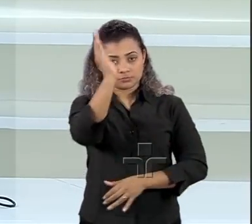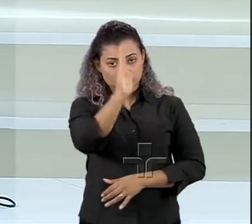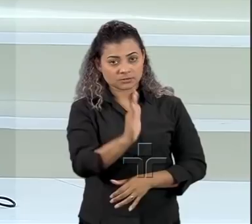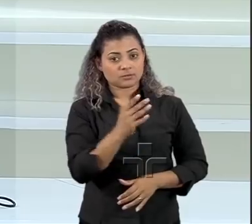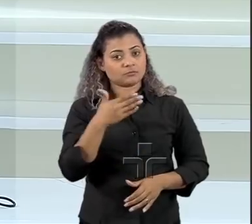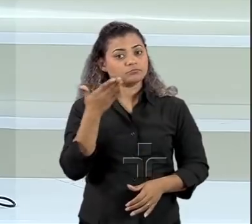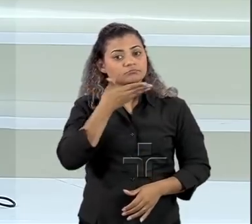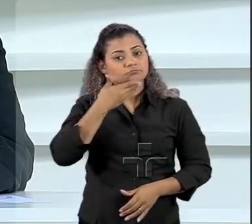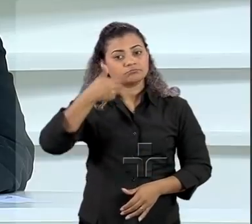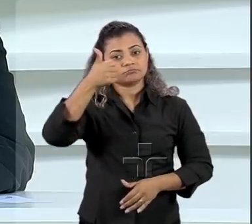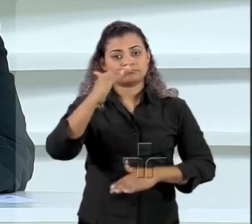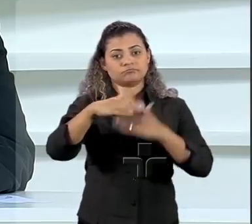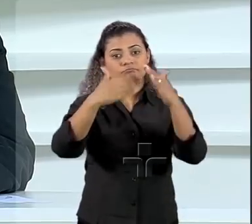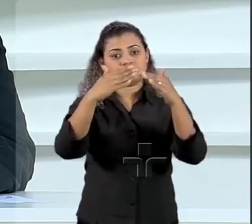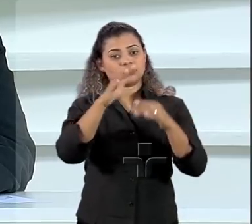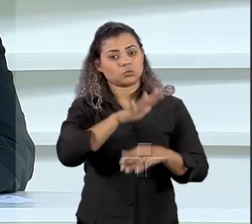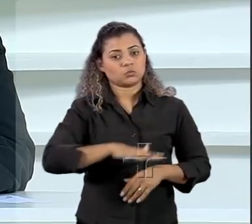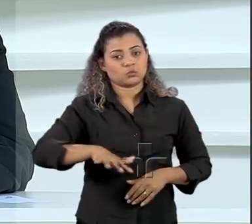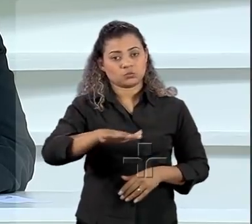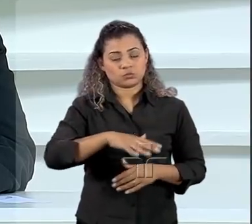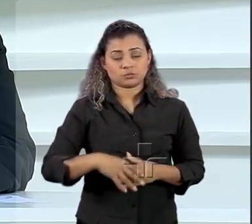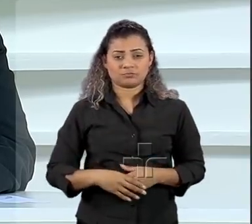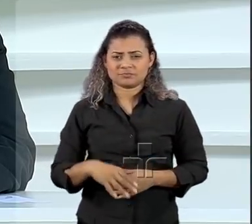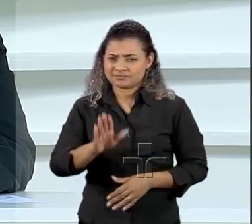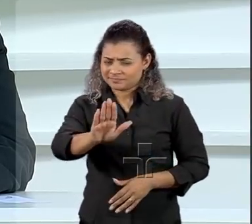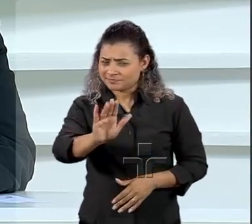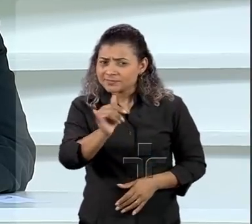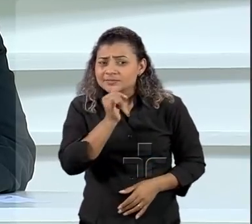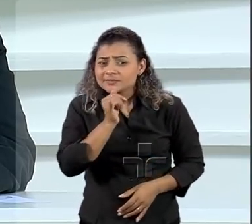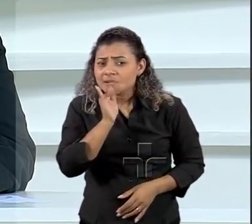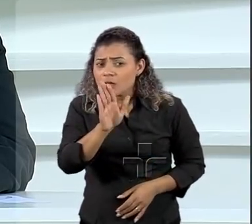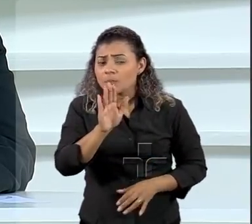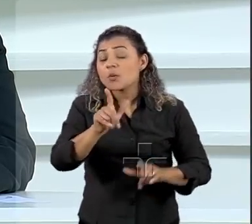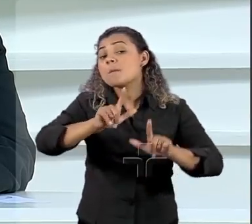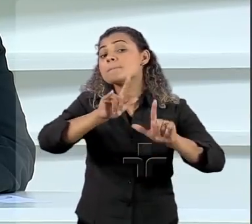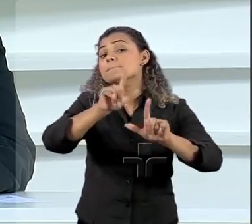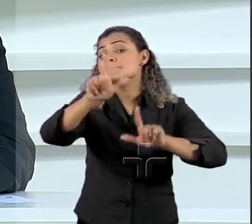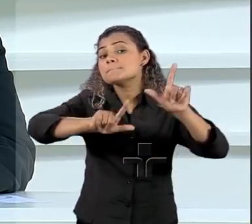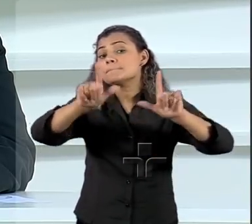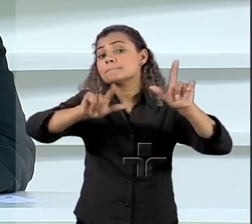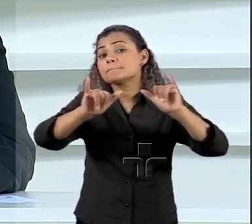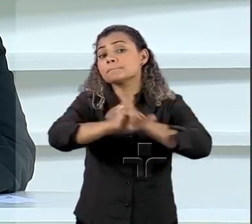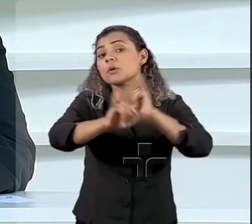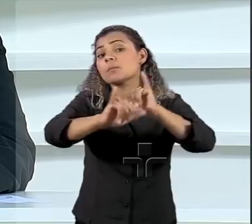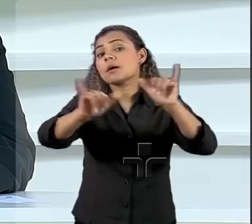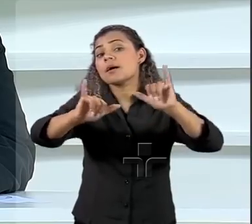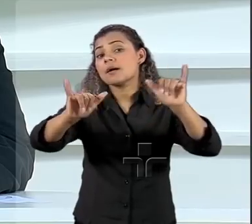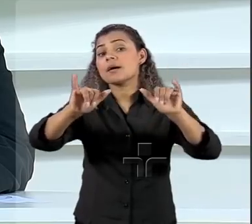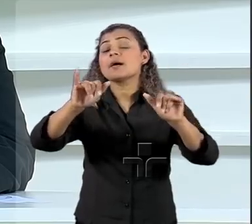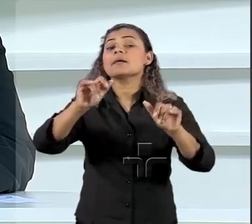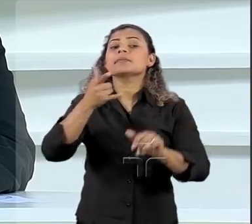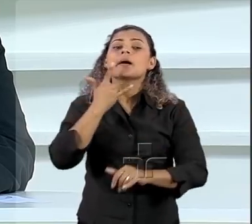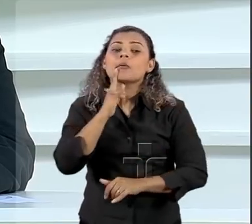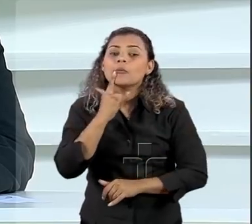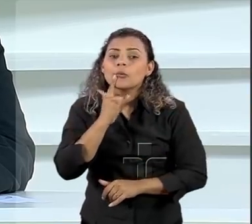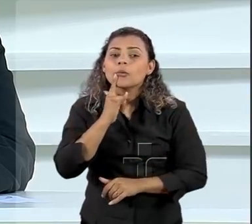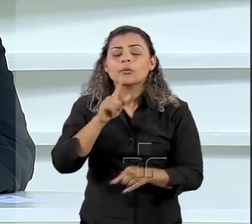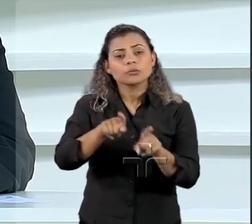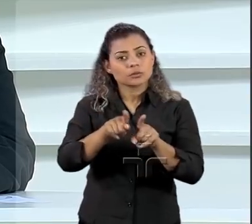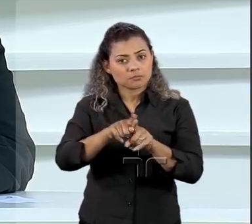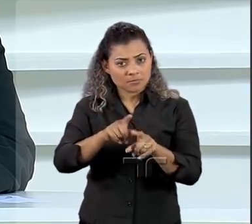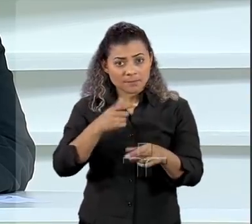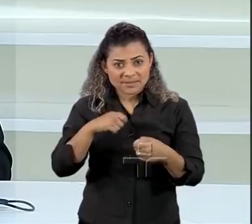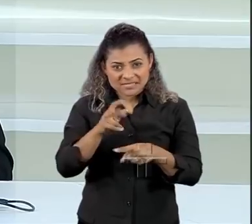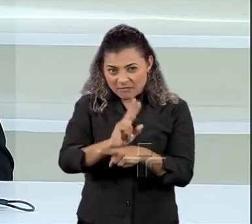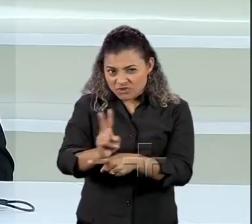beneficiada como um todo. Mas, por exemplo, a questão da publicidade de produtos alcoólicos deve ser limitada, deve ser